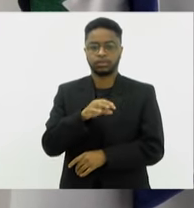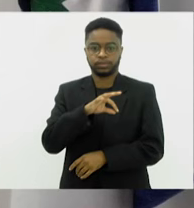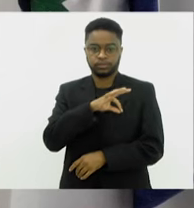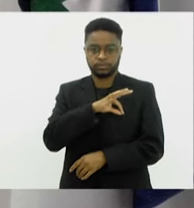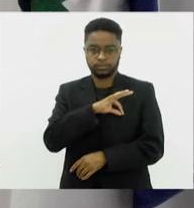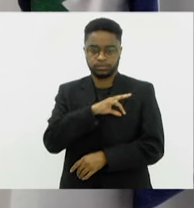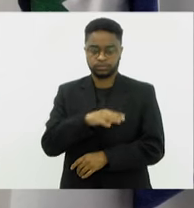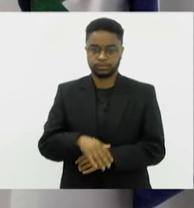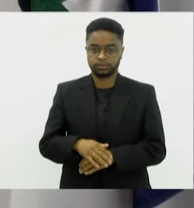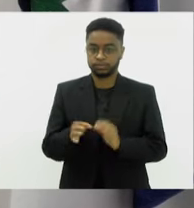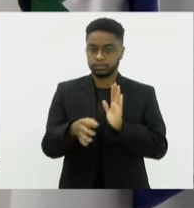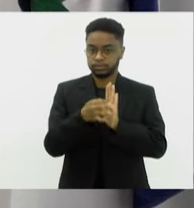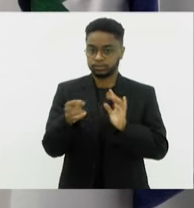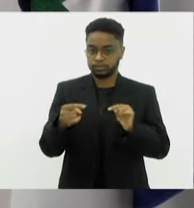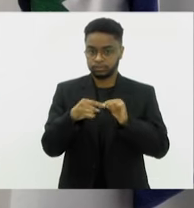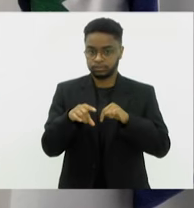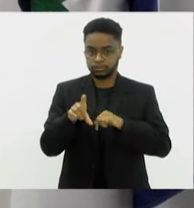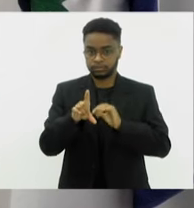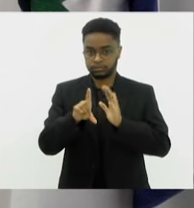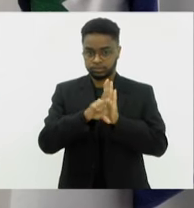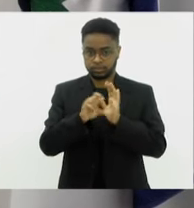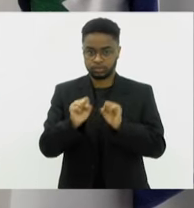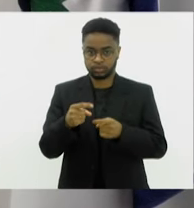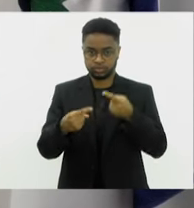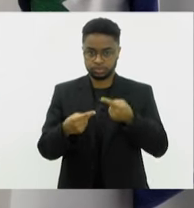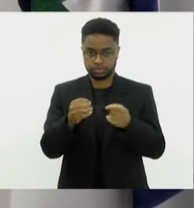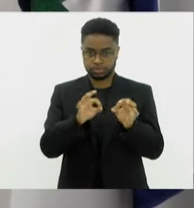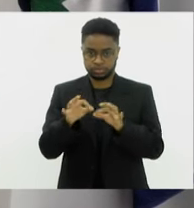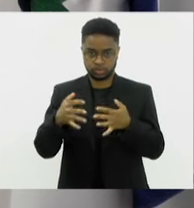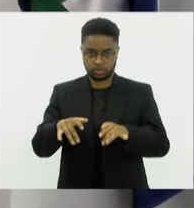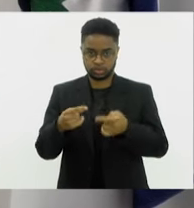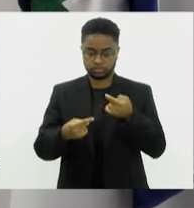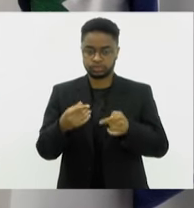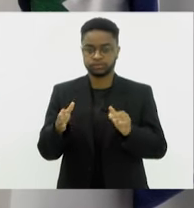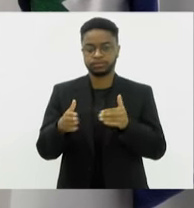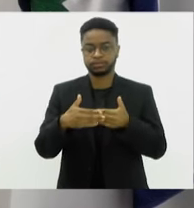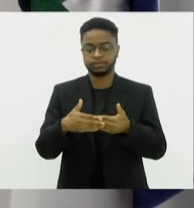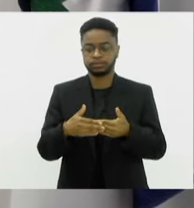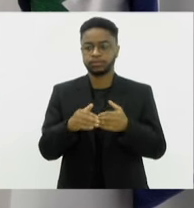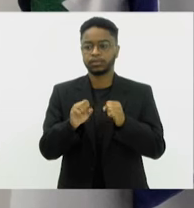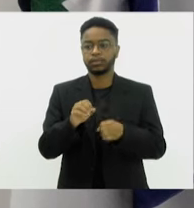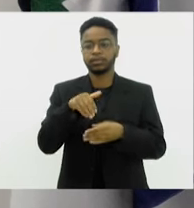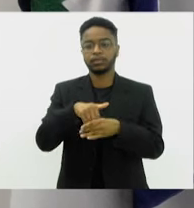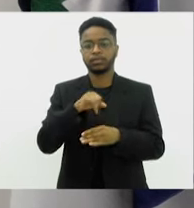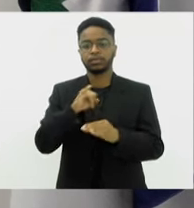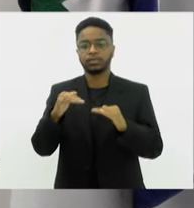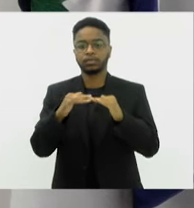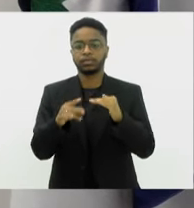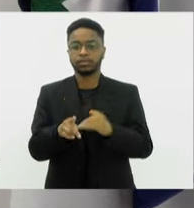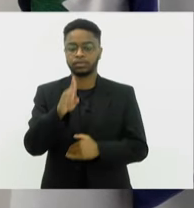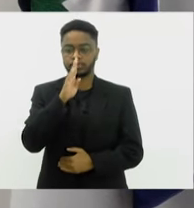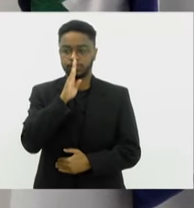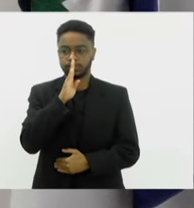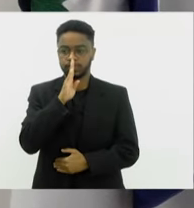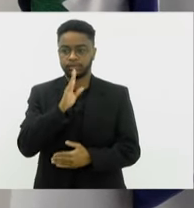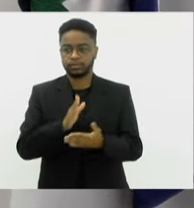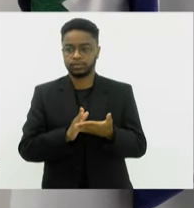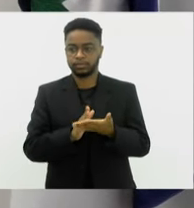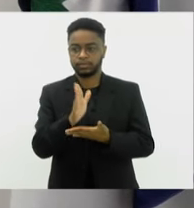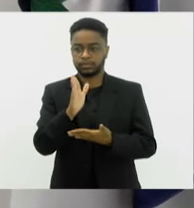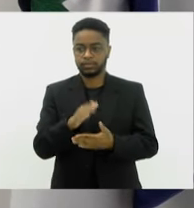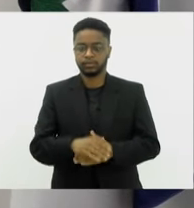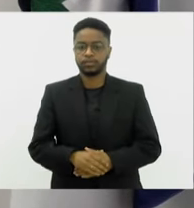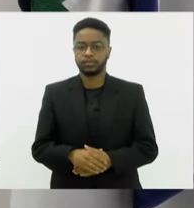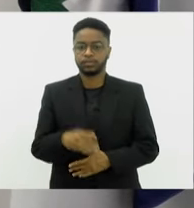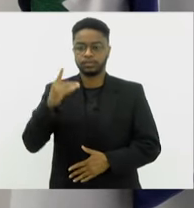Parecer é pela legalidade. Em discussão. Não havendo quem queira discutir. Encerrada a discussão, em votação, seus que aprovam permaneçam como estão. Aprovado,